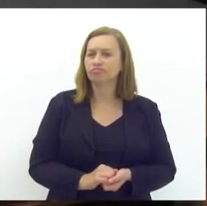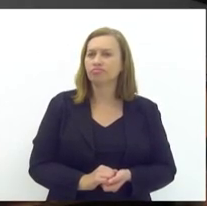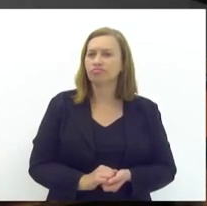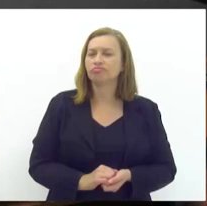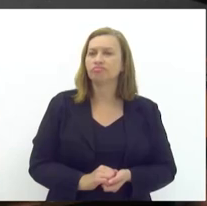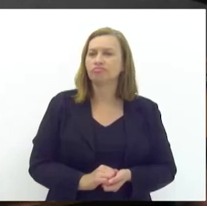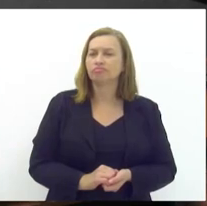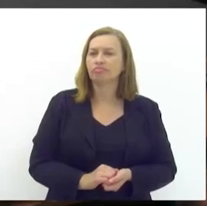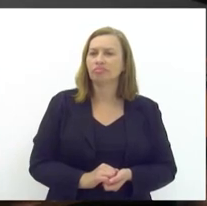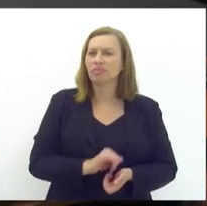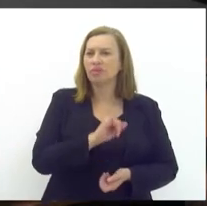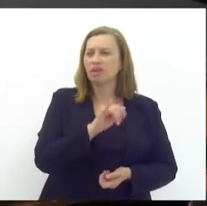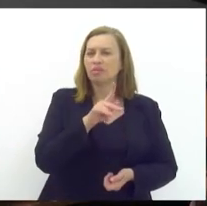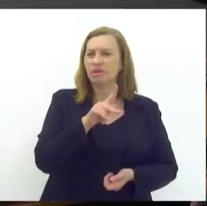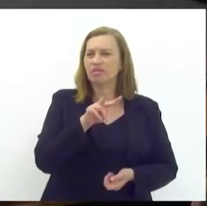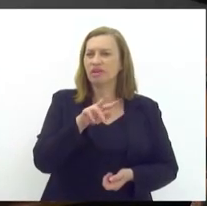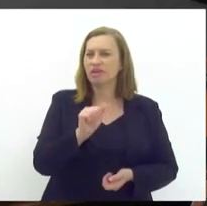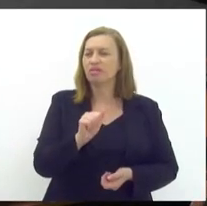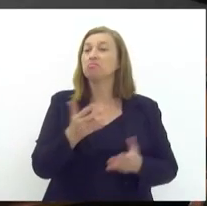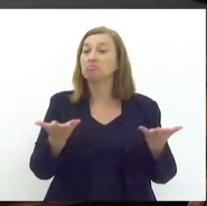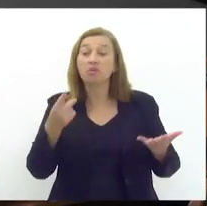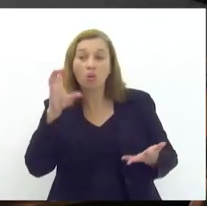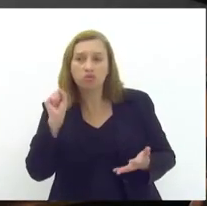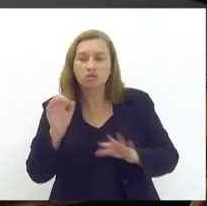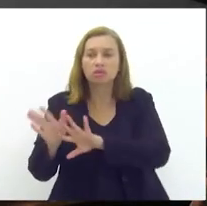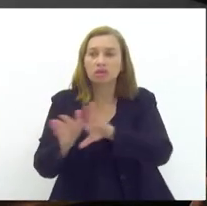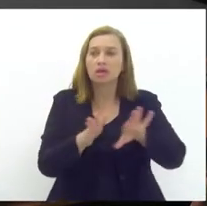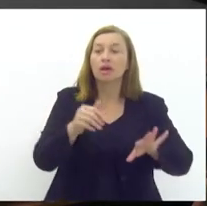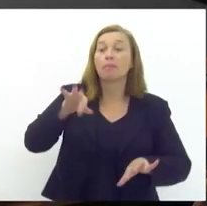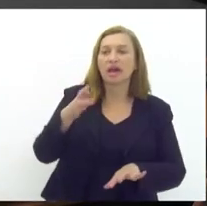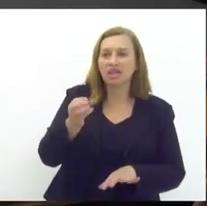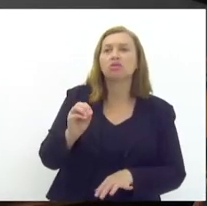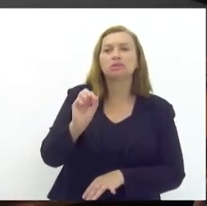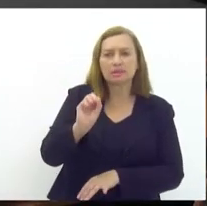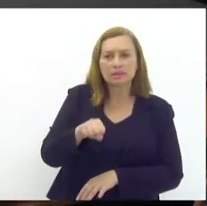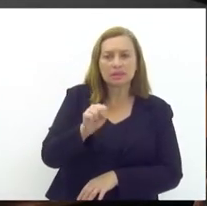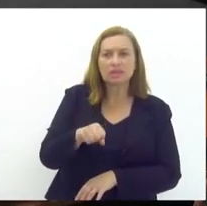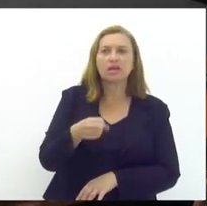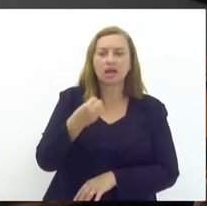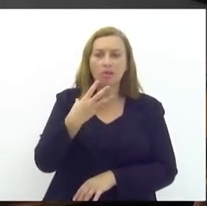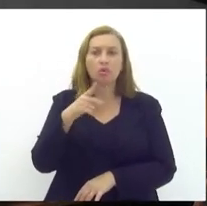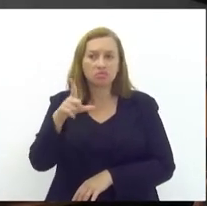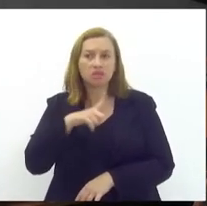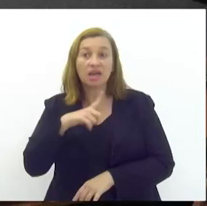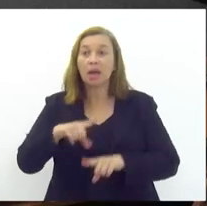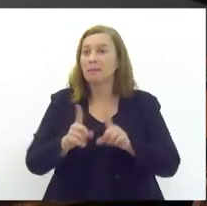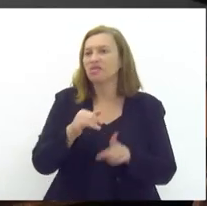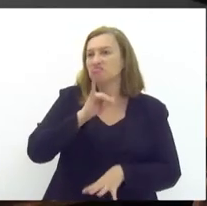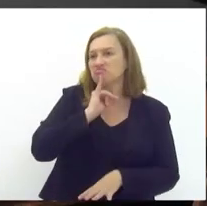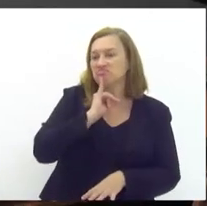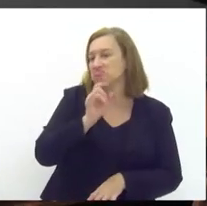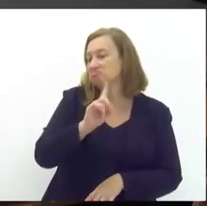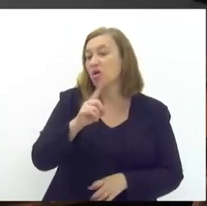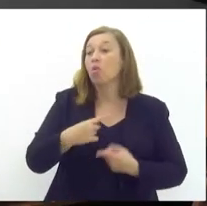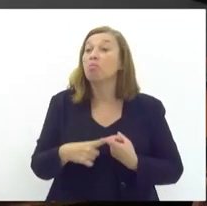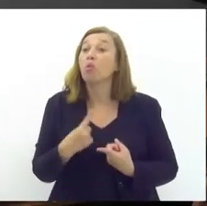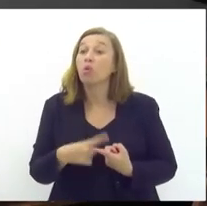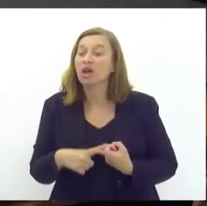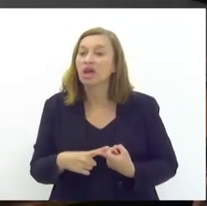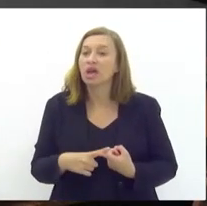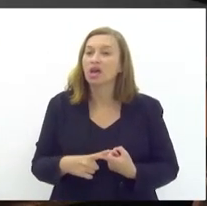está ouvindo aí né bom agora é isso aí deveria ter seria ótimo mas infelizmente não porque o